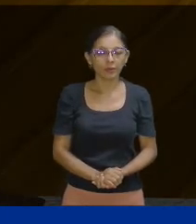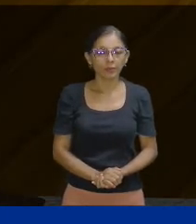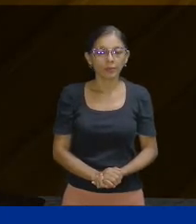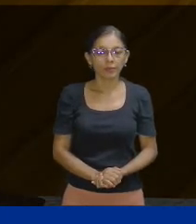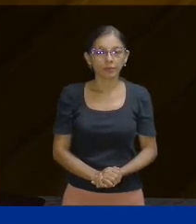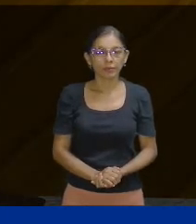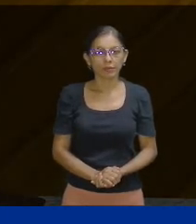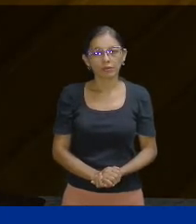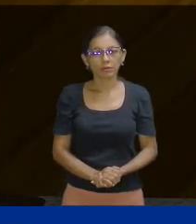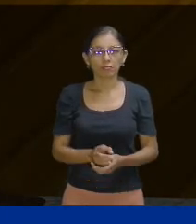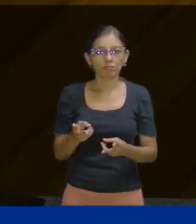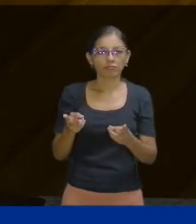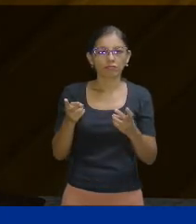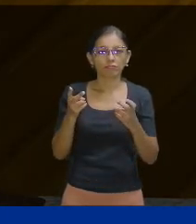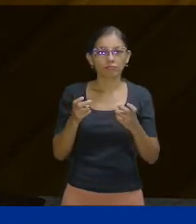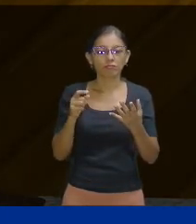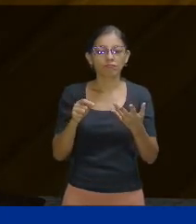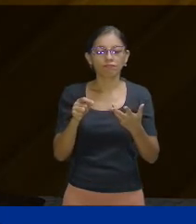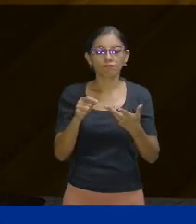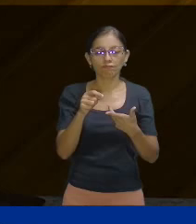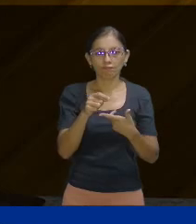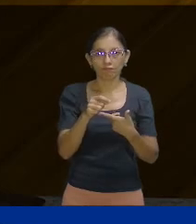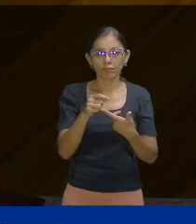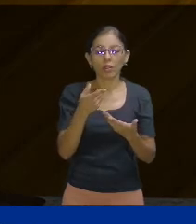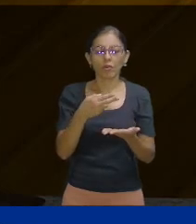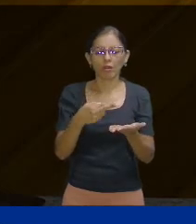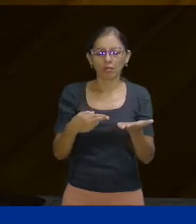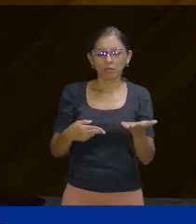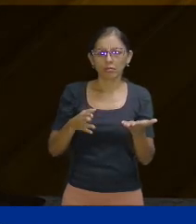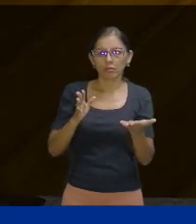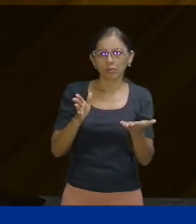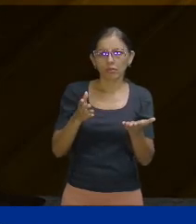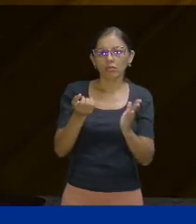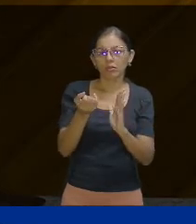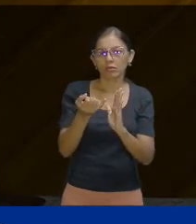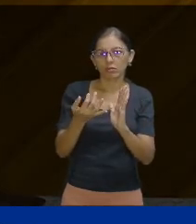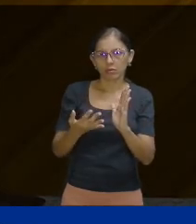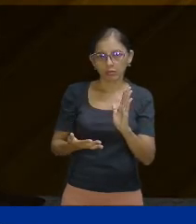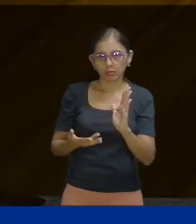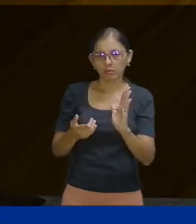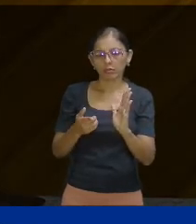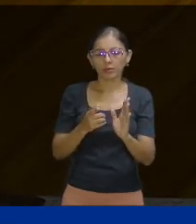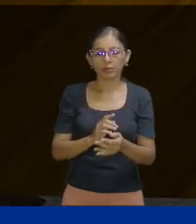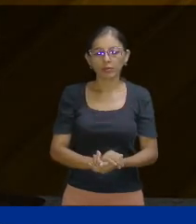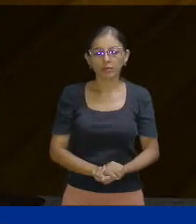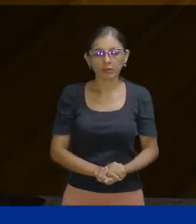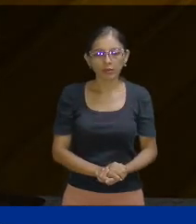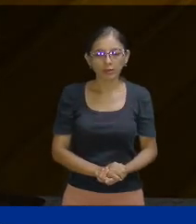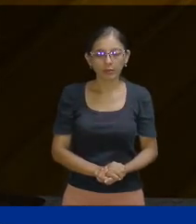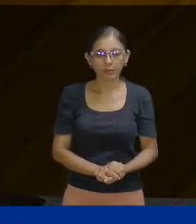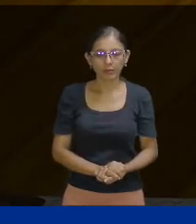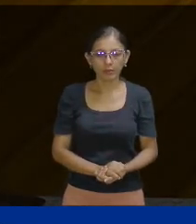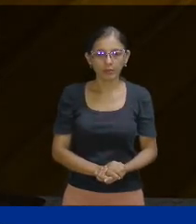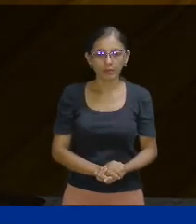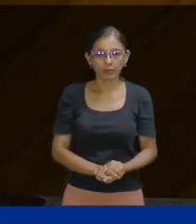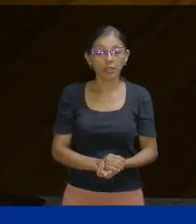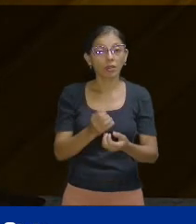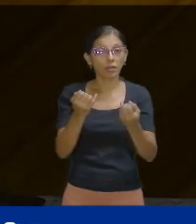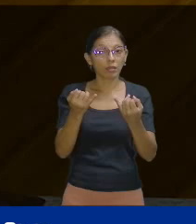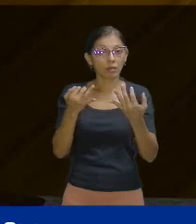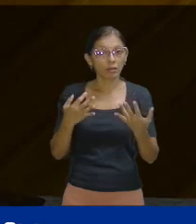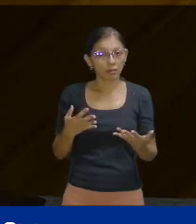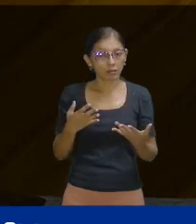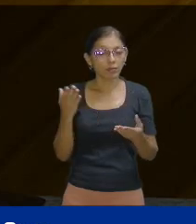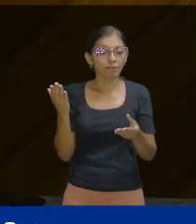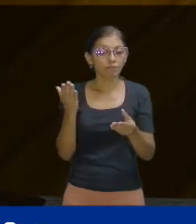Considerando os termos do que foi apresentado no relatório, em Foco linhas na Procuradora Regional Eleitoral, vale doutora Sara destacar Cavalcante. que, Ela é branca, de cabelos existe